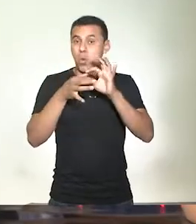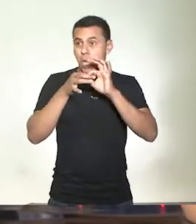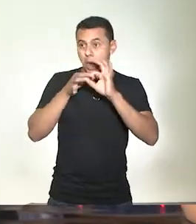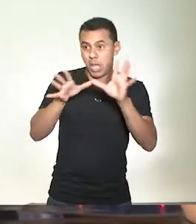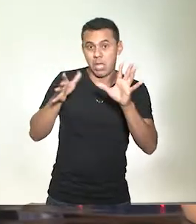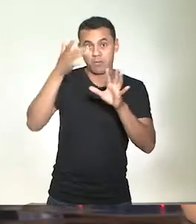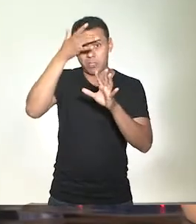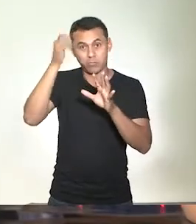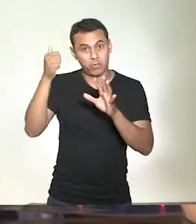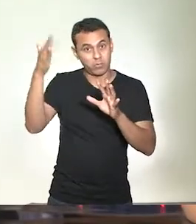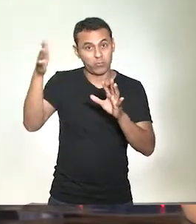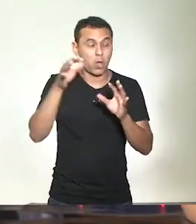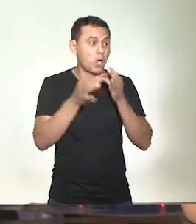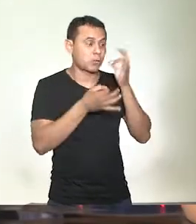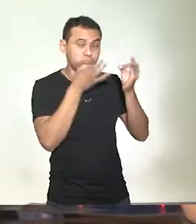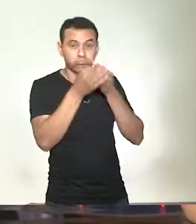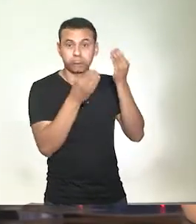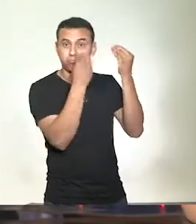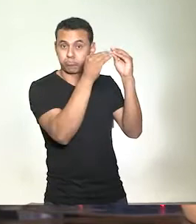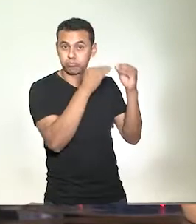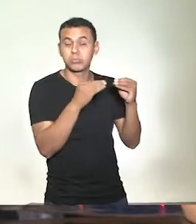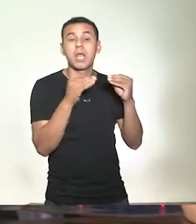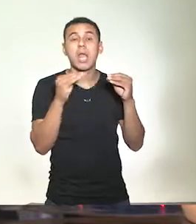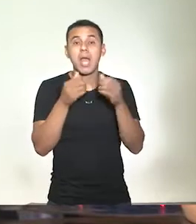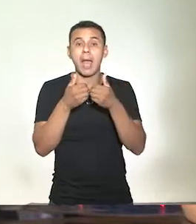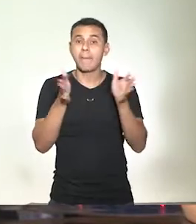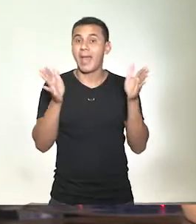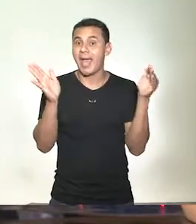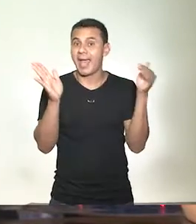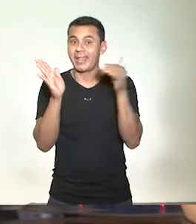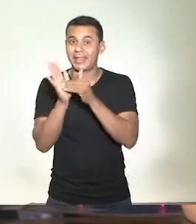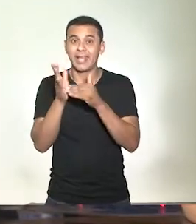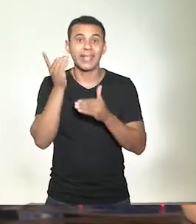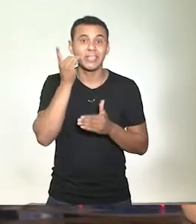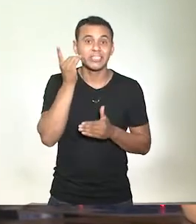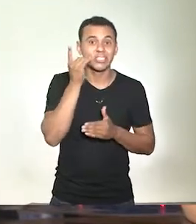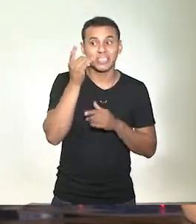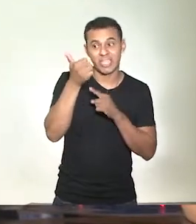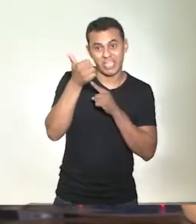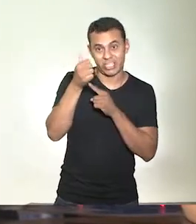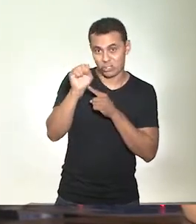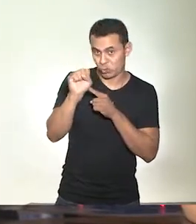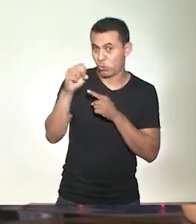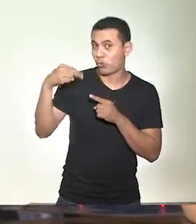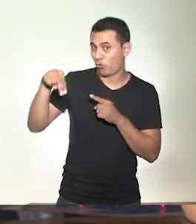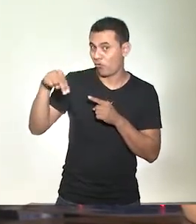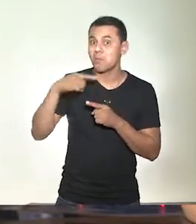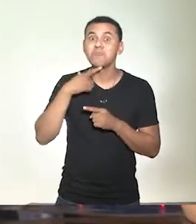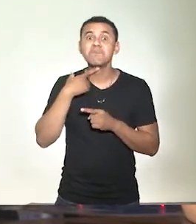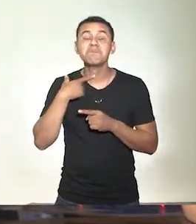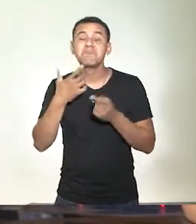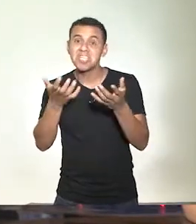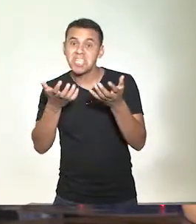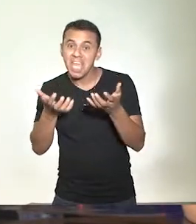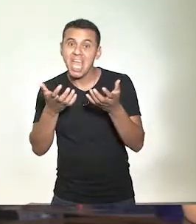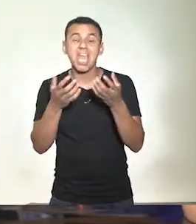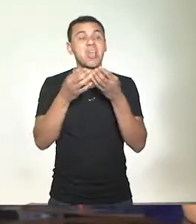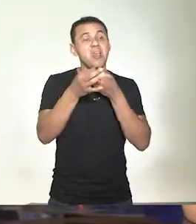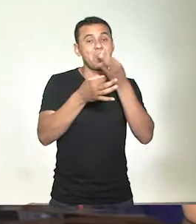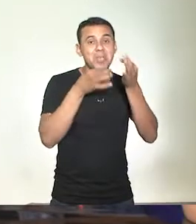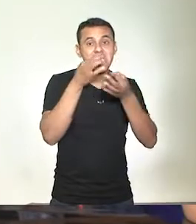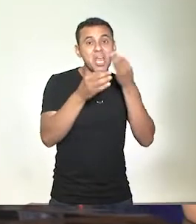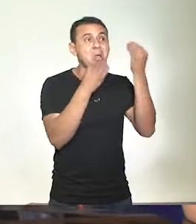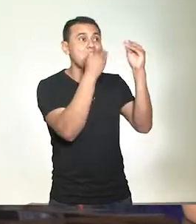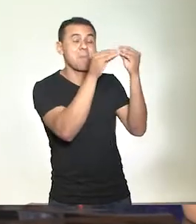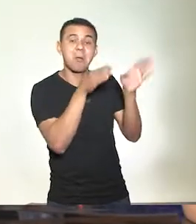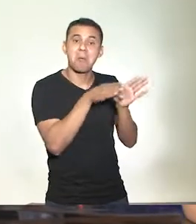para a construção do plano de desenvolvimento institucional está aberto até o dia Dezoito de Novembro quem tiver interesse de participar de